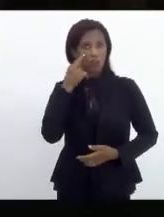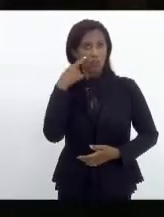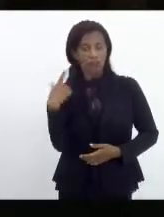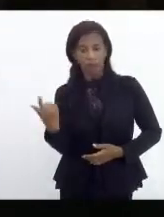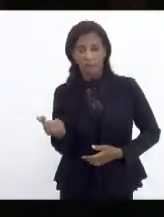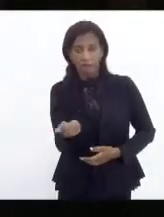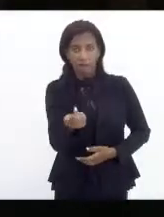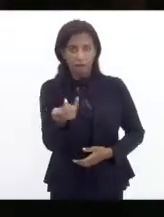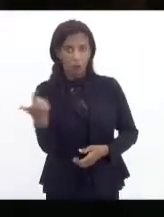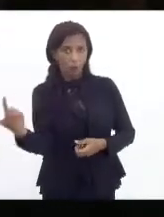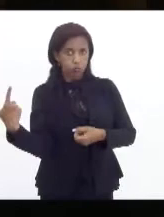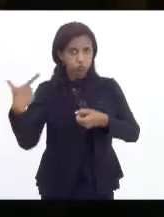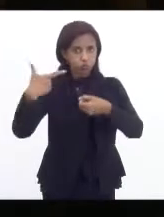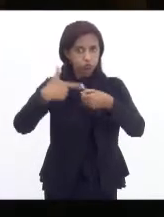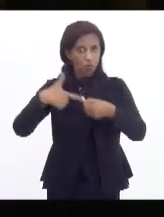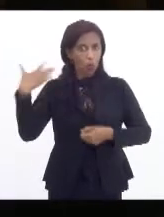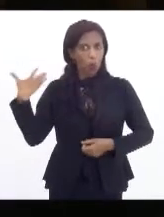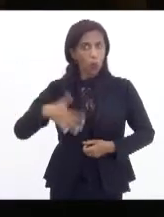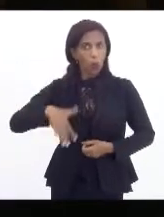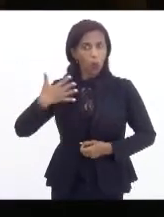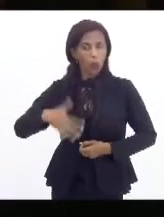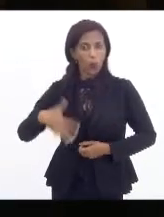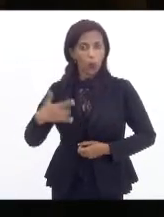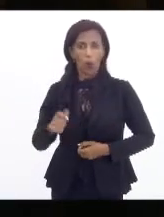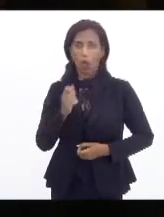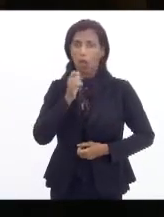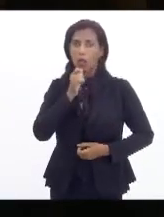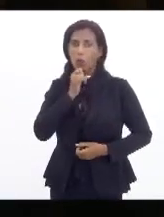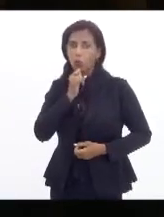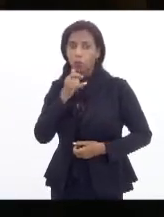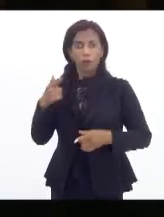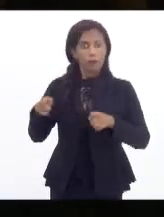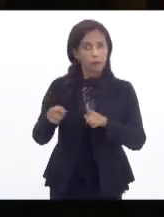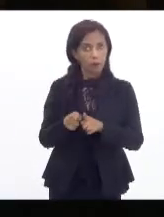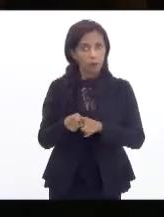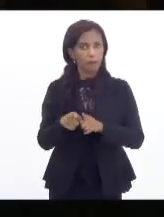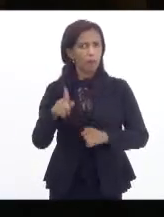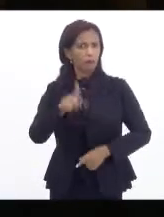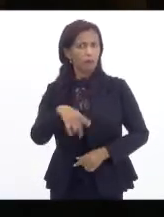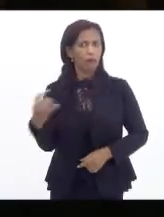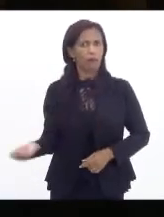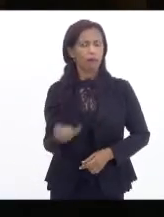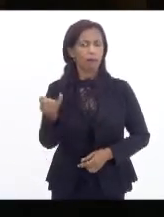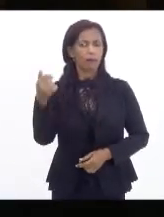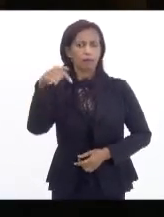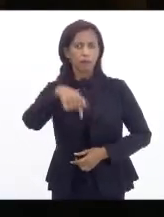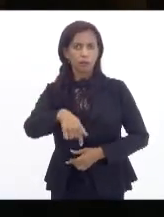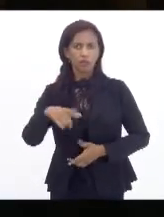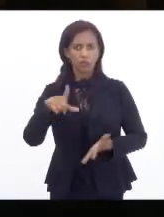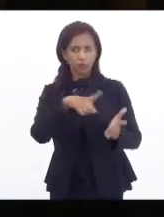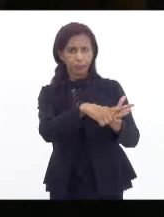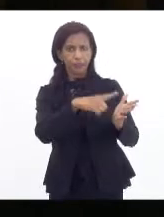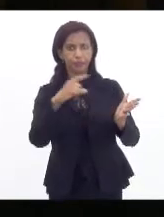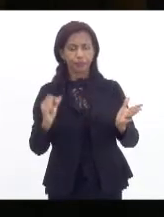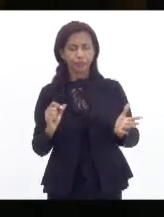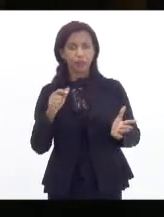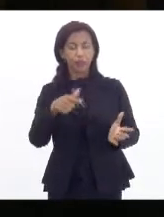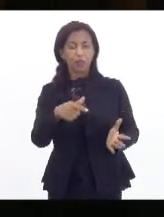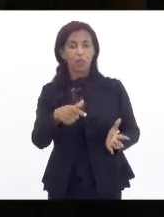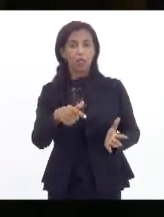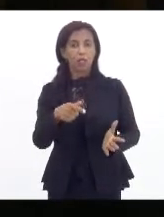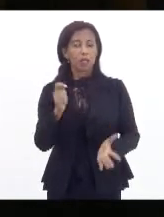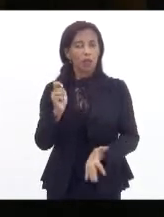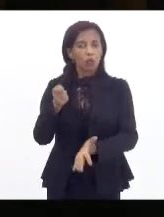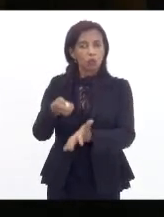gasolina exorbitante. Não é à toa também, e é importante aqui destacar, que o